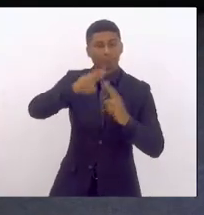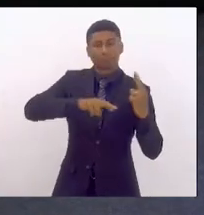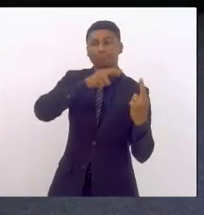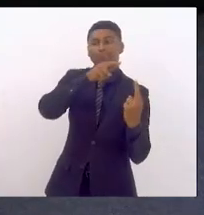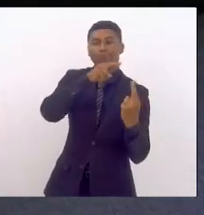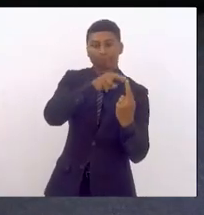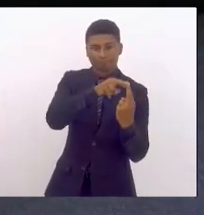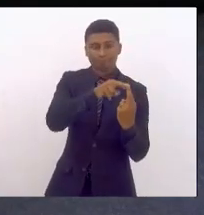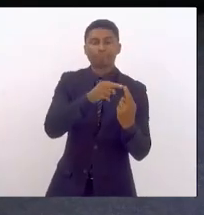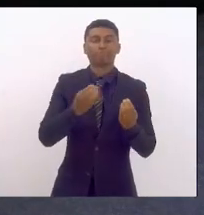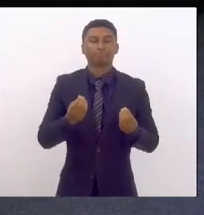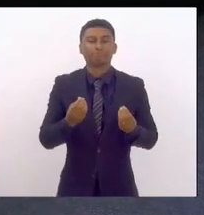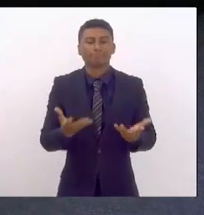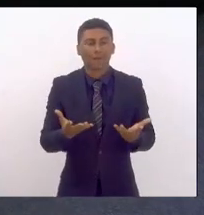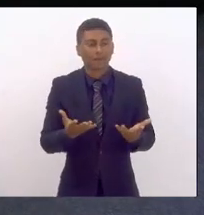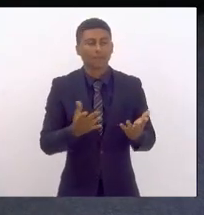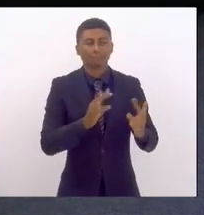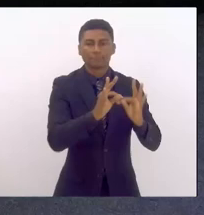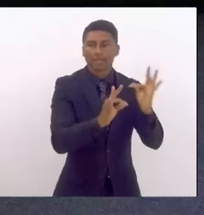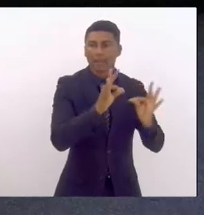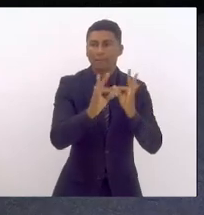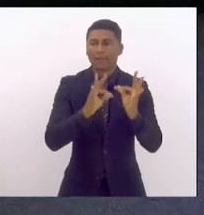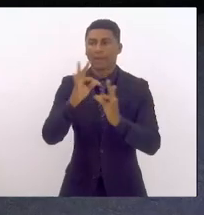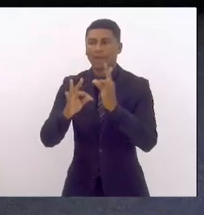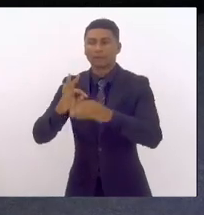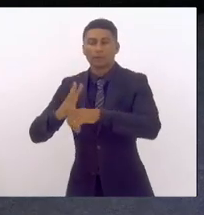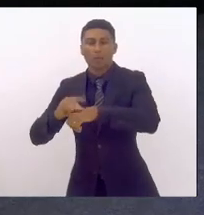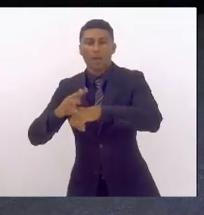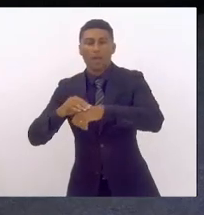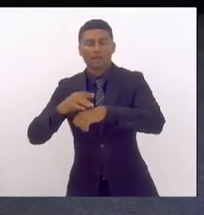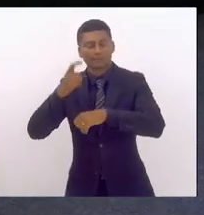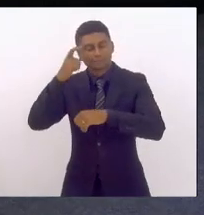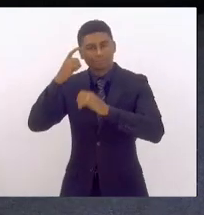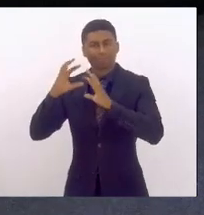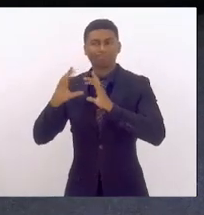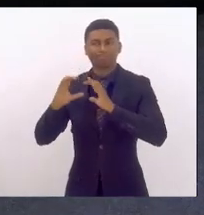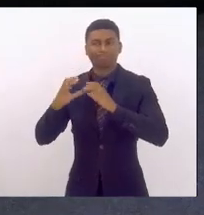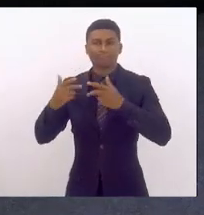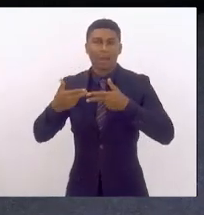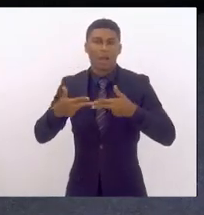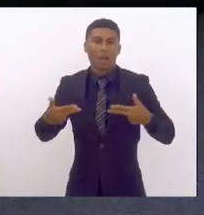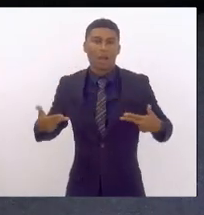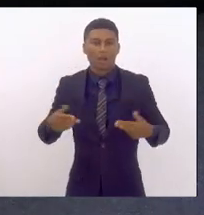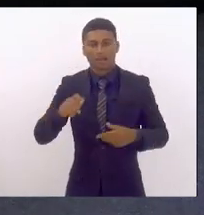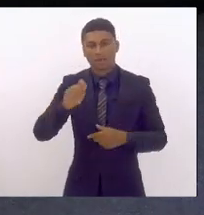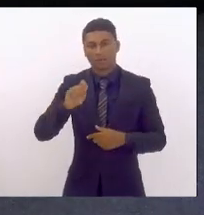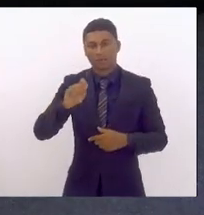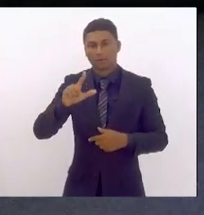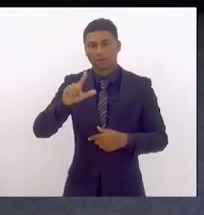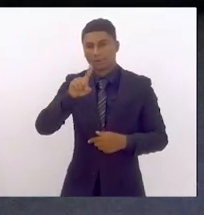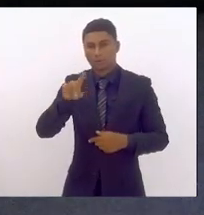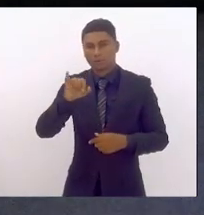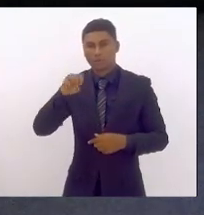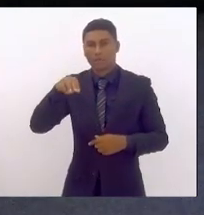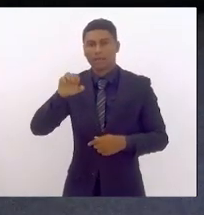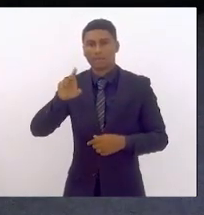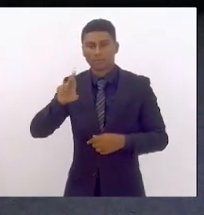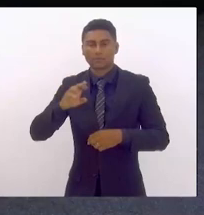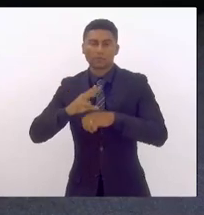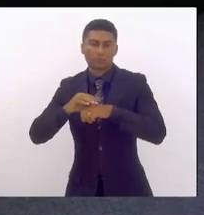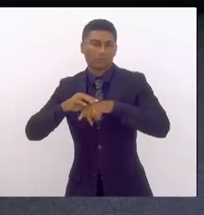na prevenção e tratamento da doença de alzheimer e outras doenças cerebrais degenerativas